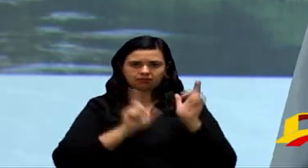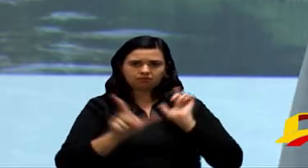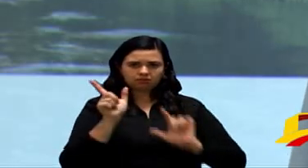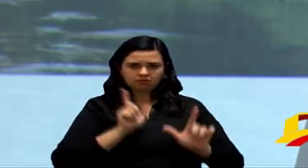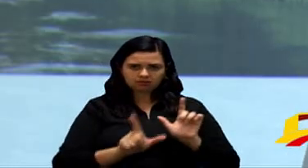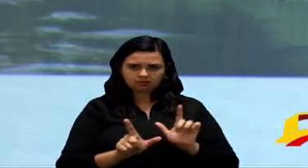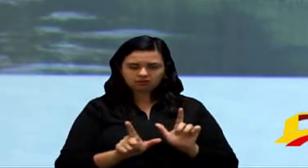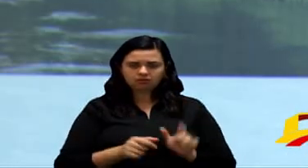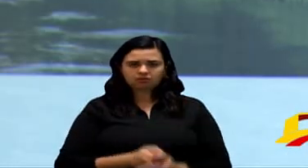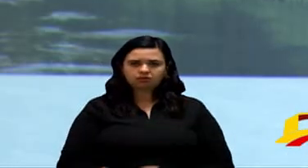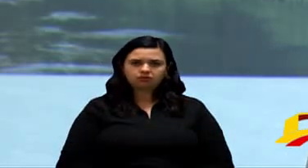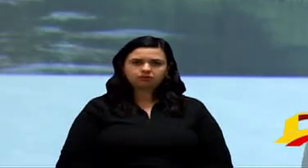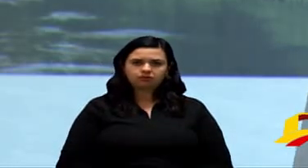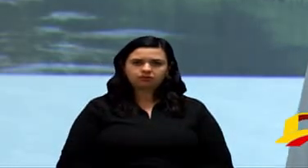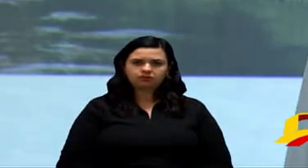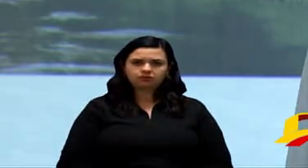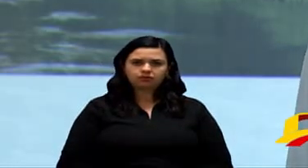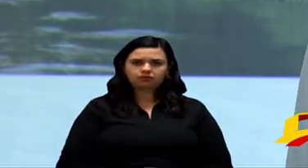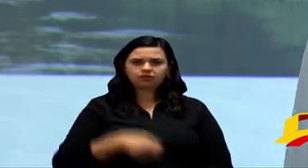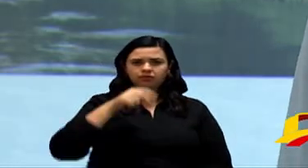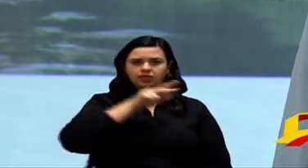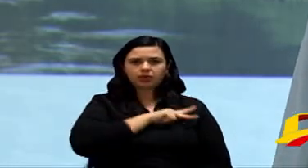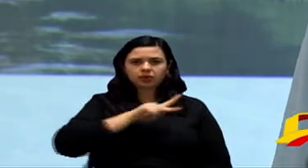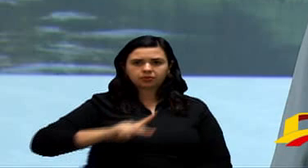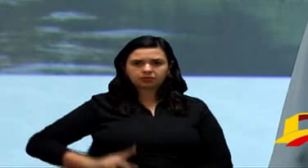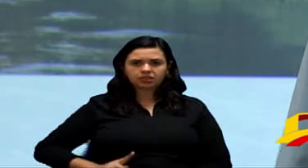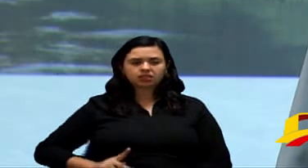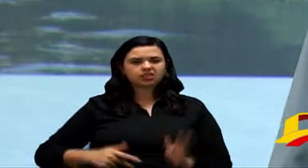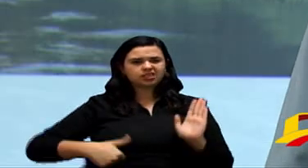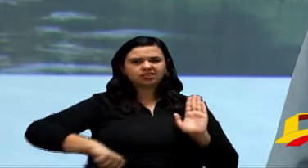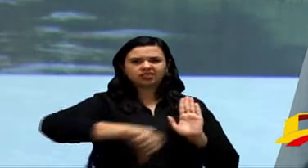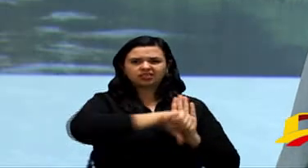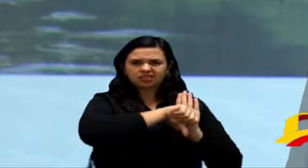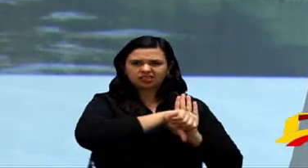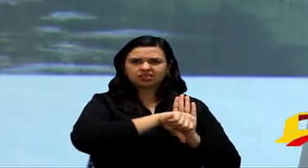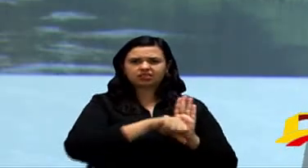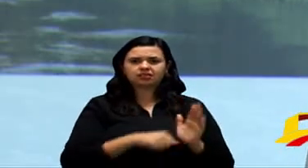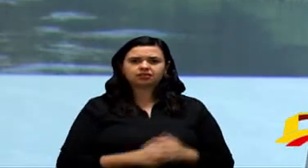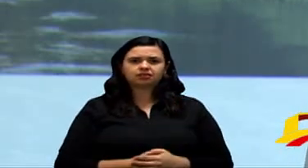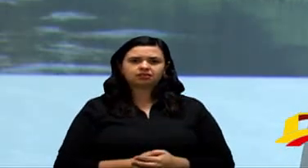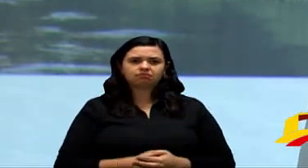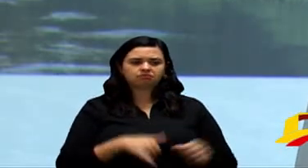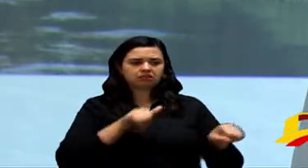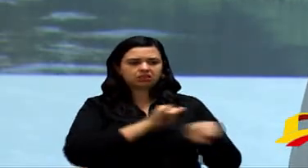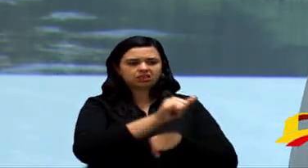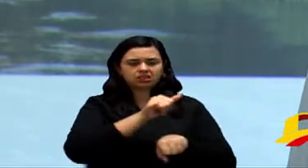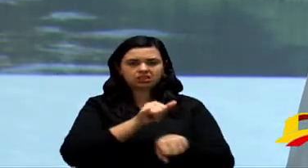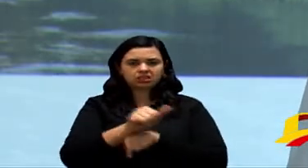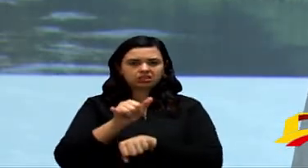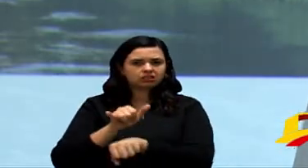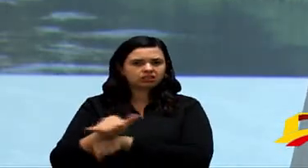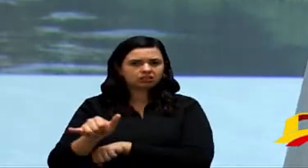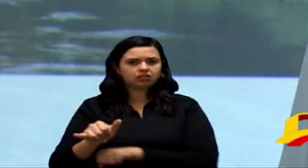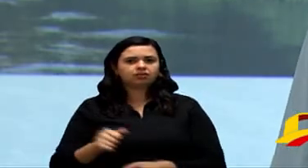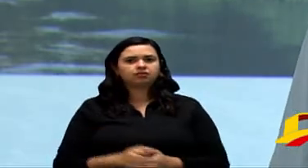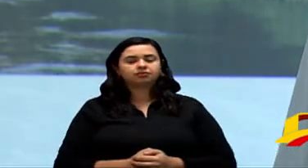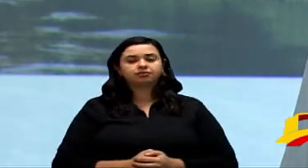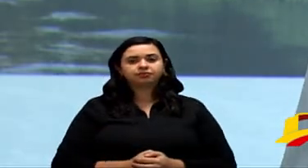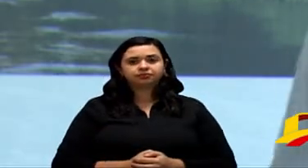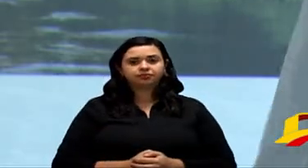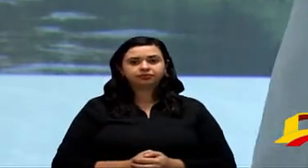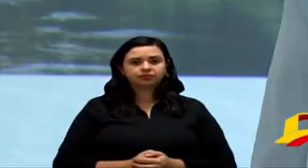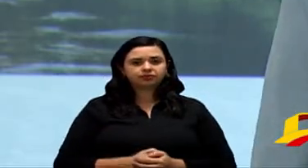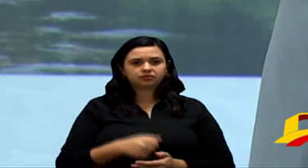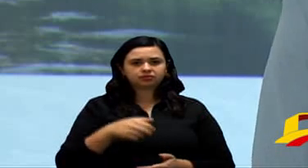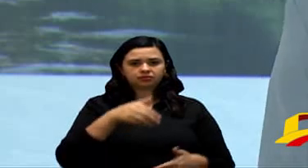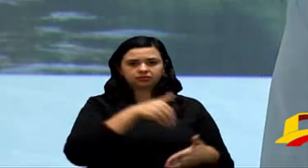o presidente golpista o presidente golpista que não foi eleito pelo